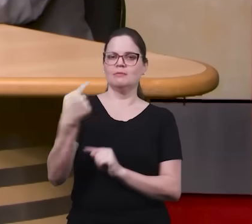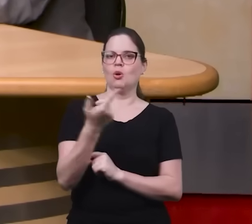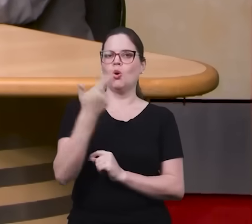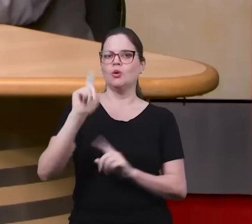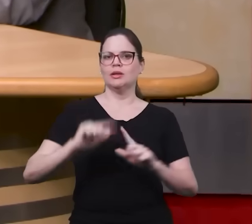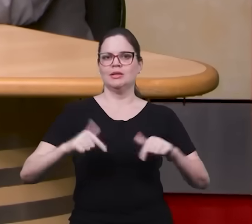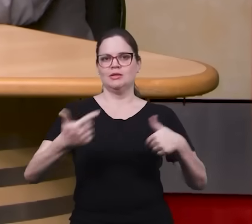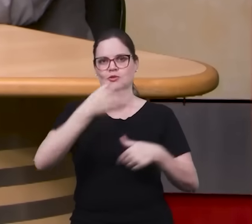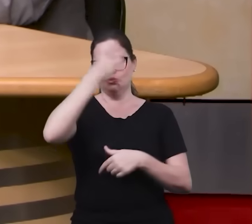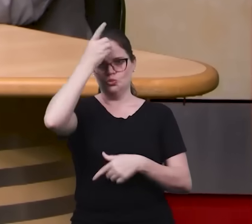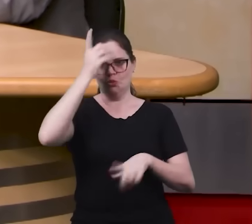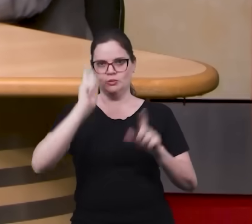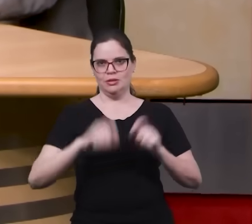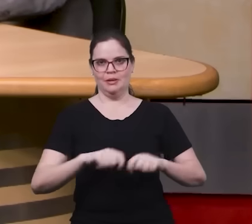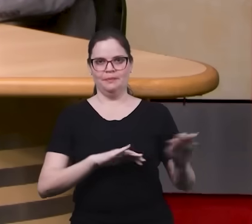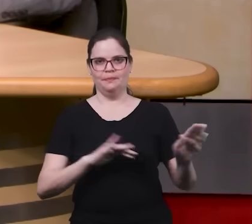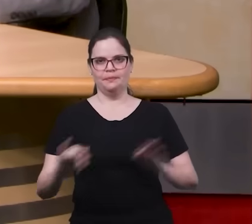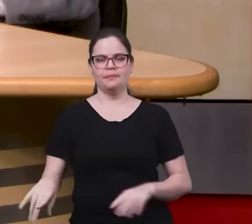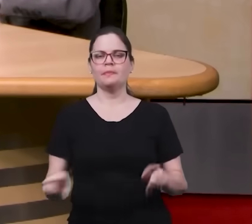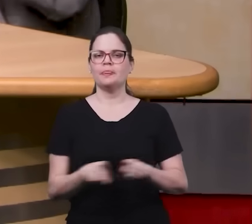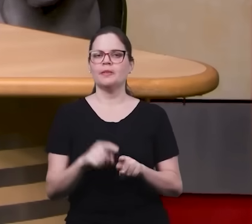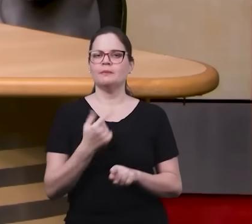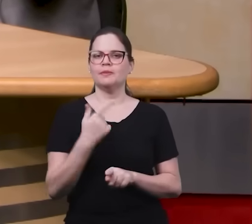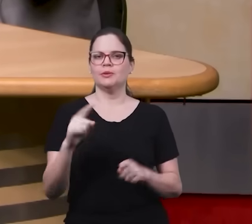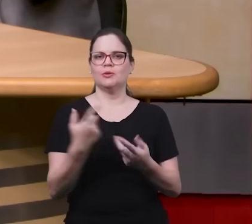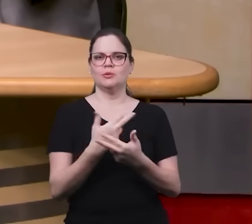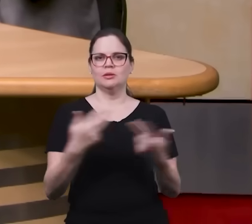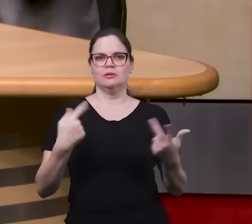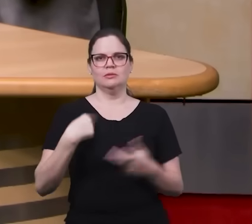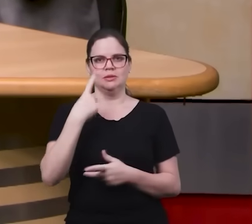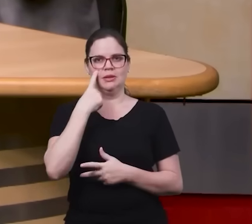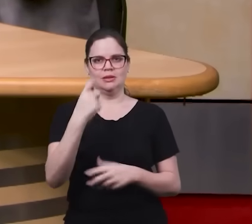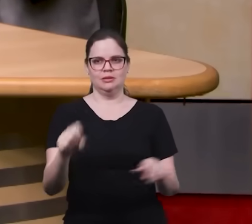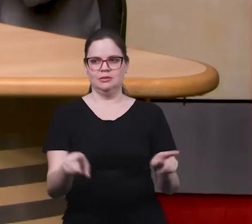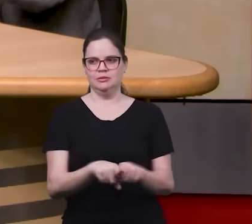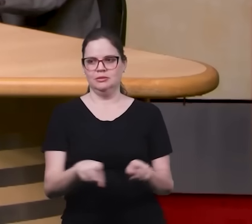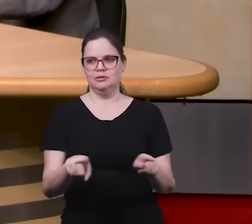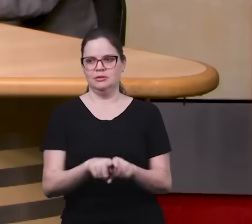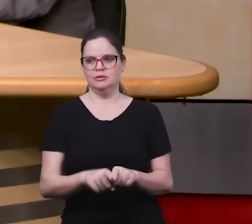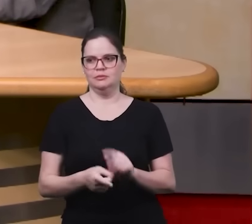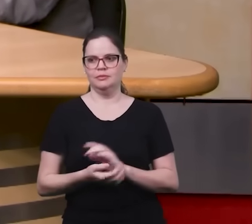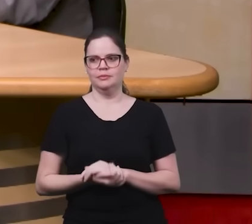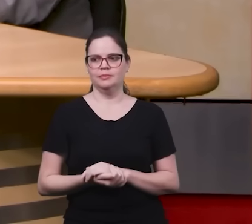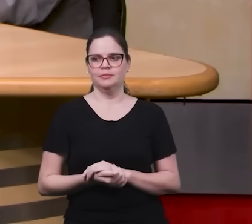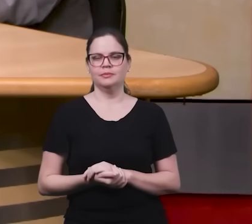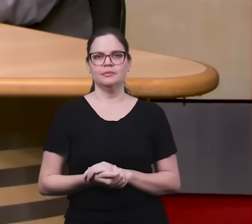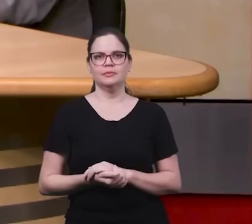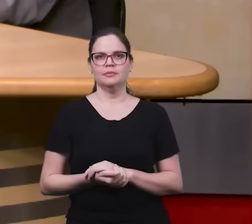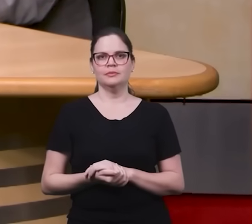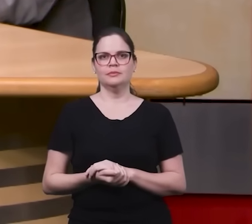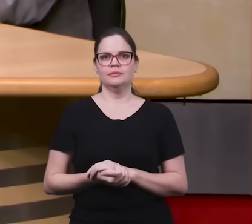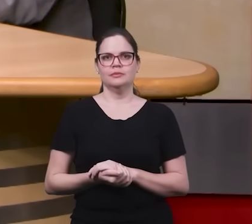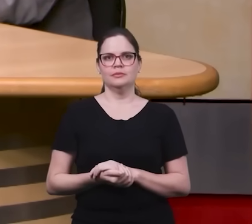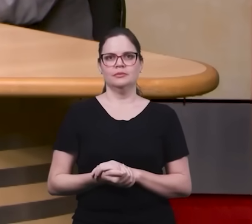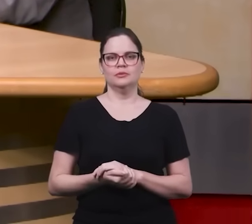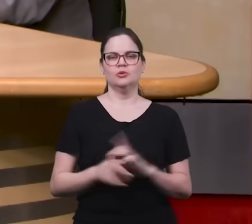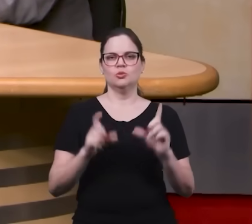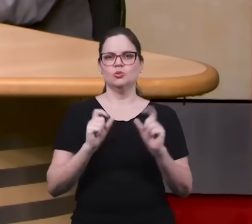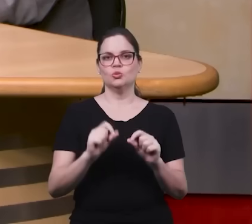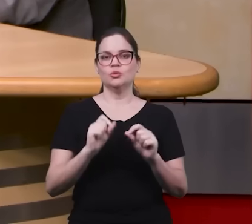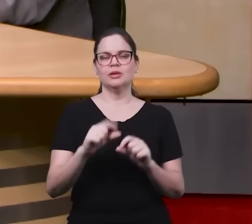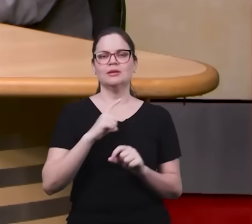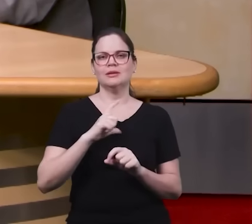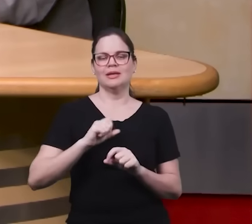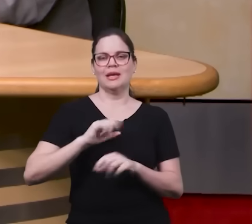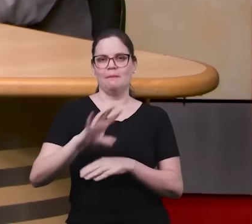Não tem. Agora, outra coisa interessante dentro desse dom, que é o mais,